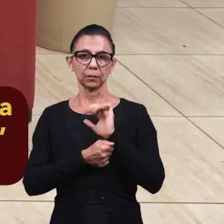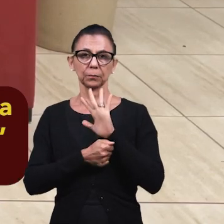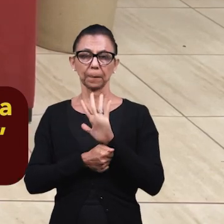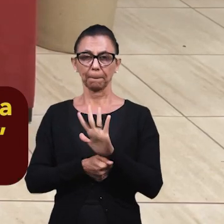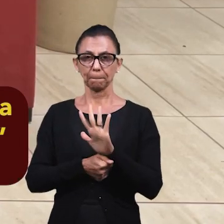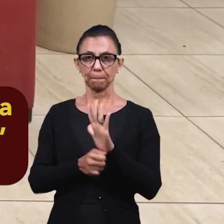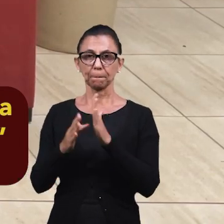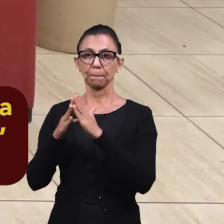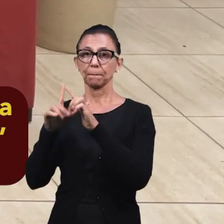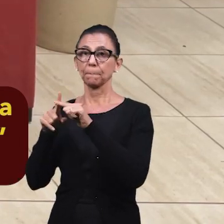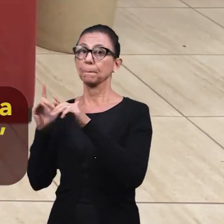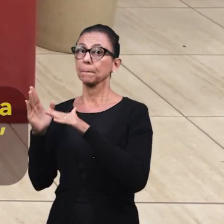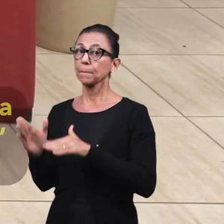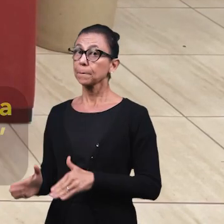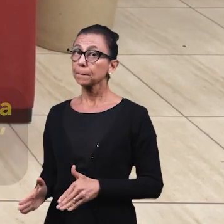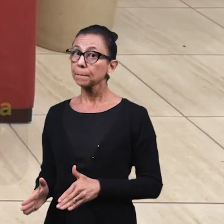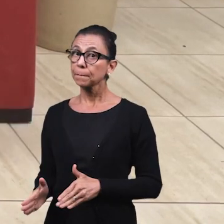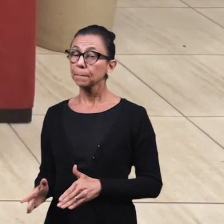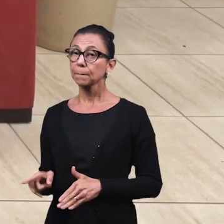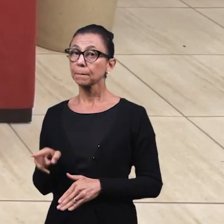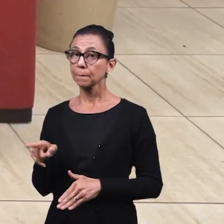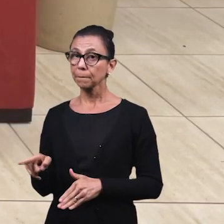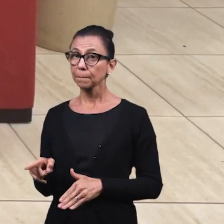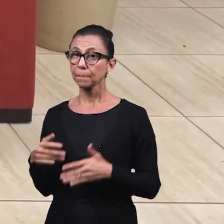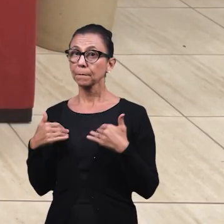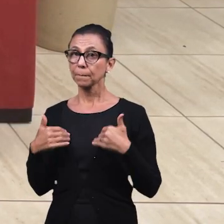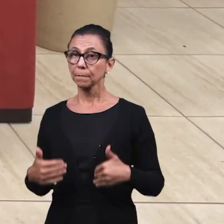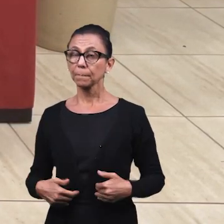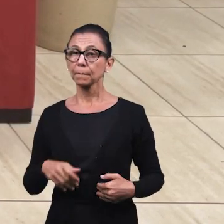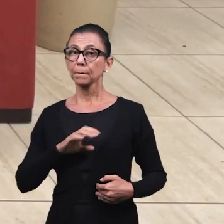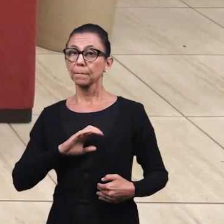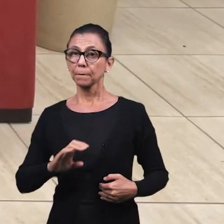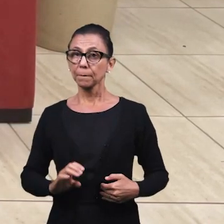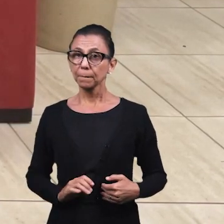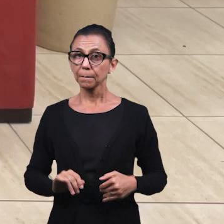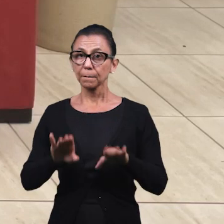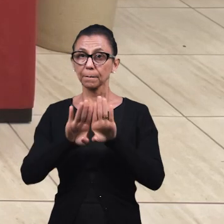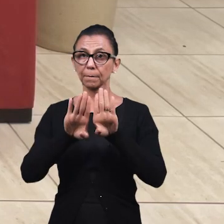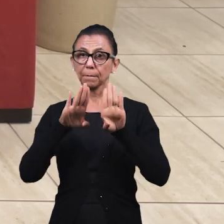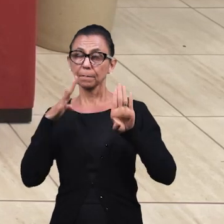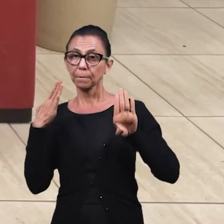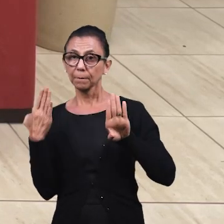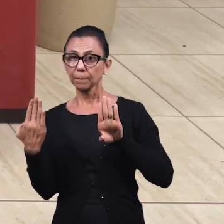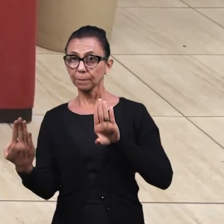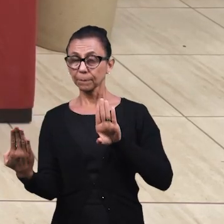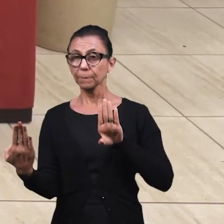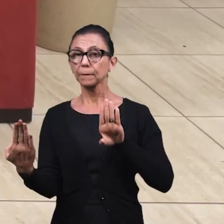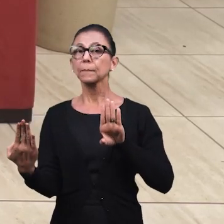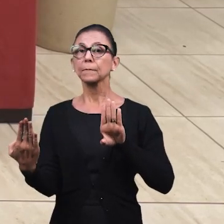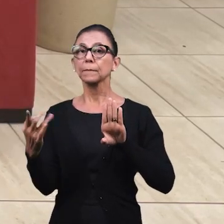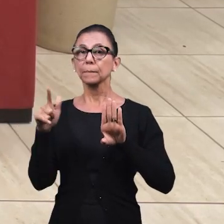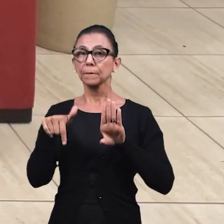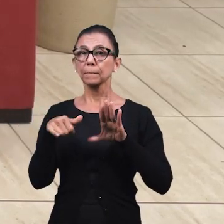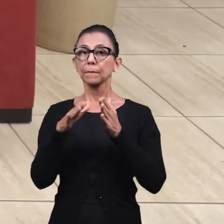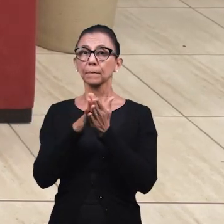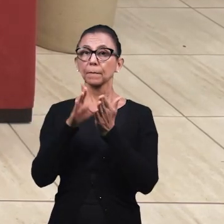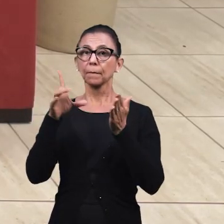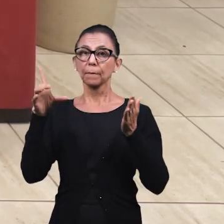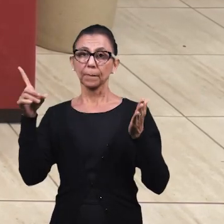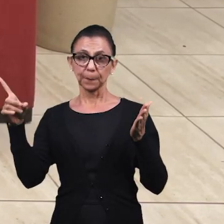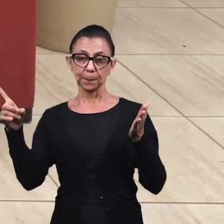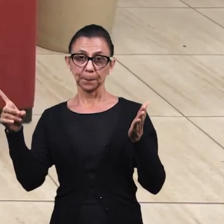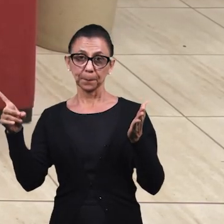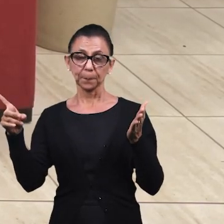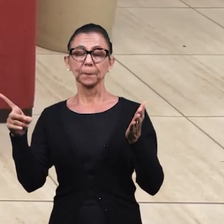Cristo. Nós vemos que a igreja, ela como um corpo, tem orado. E a porta da palavra tem sido aberta. Como nós vemos aqui